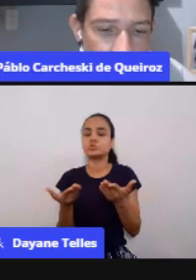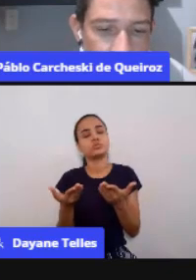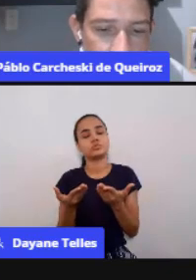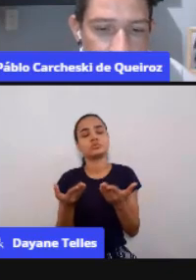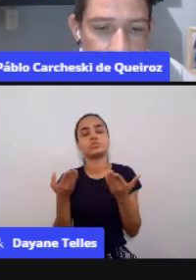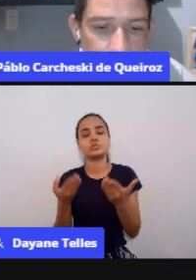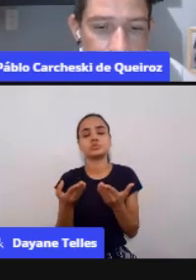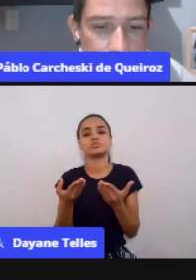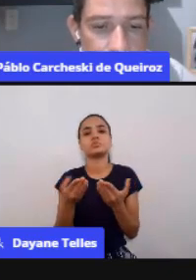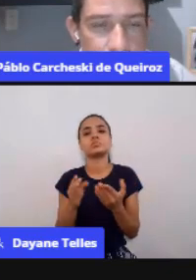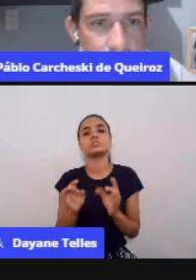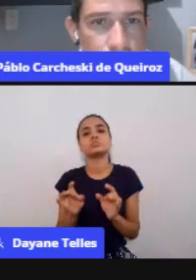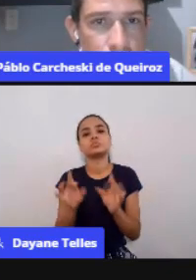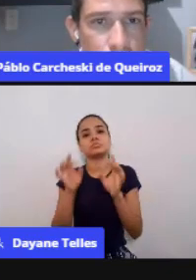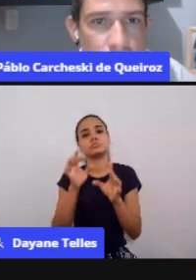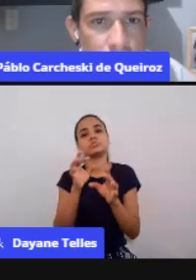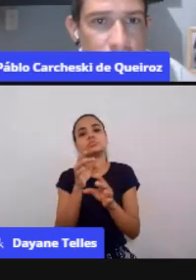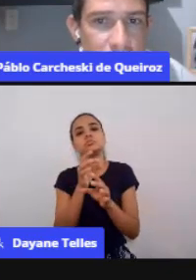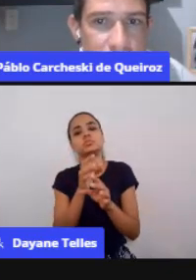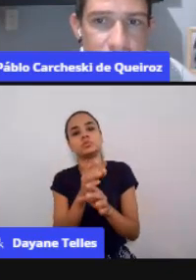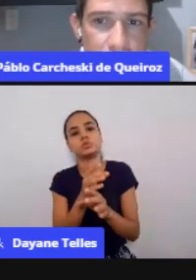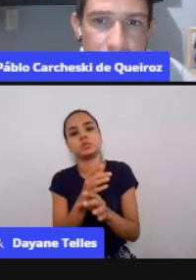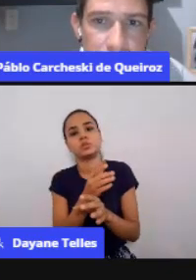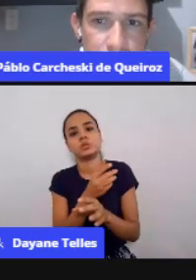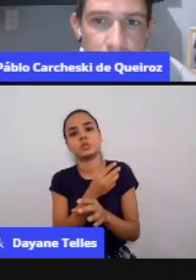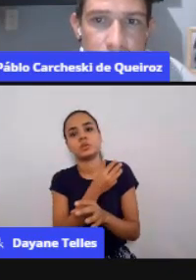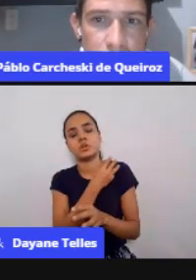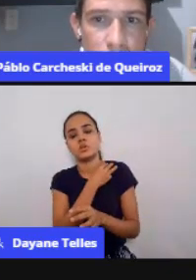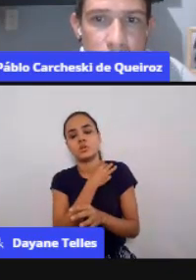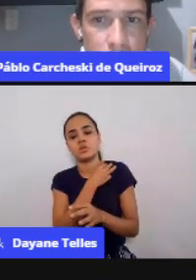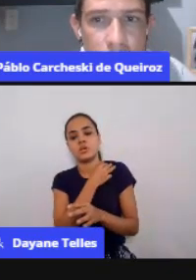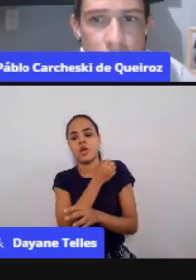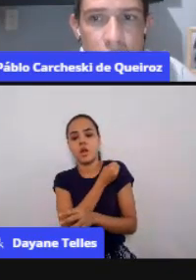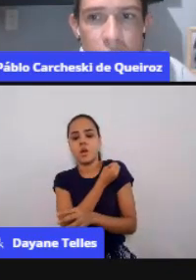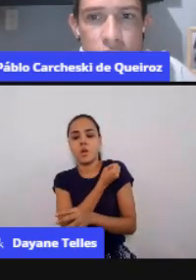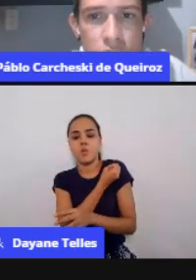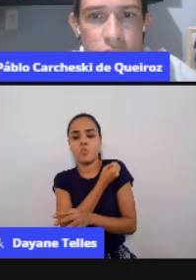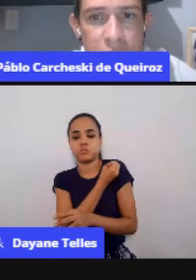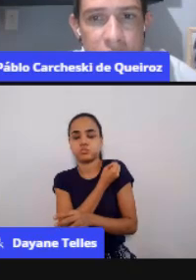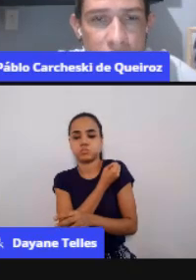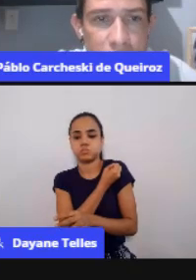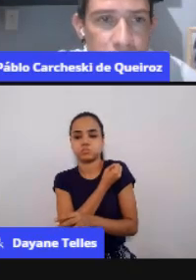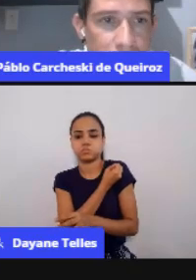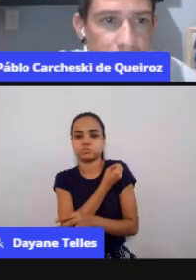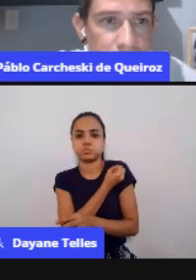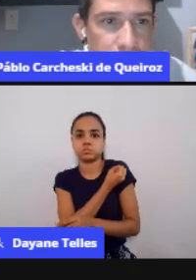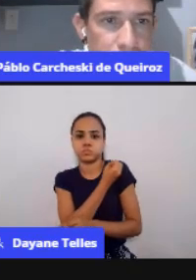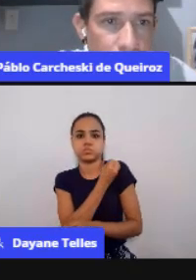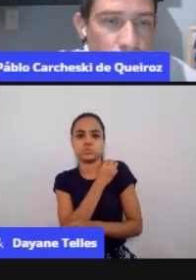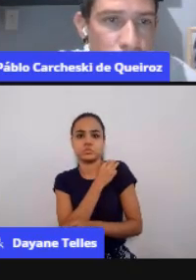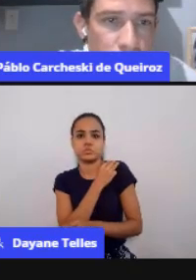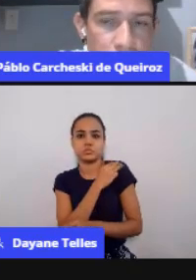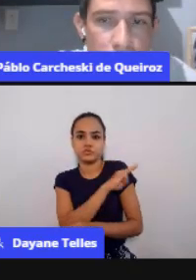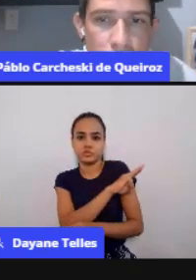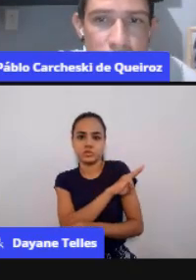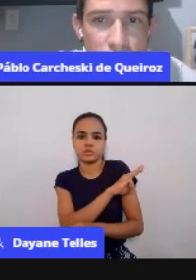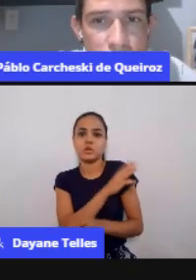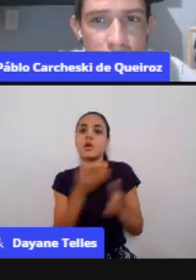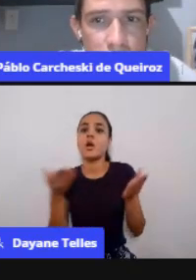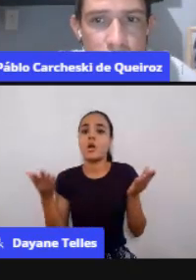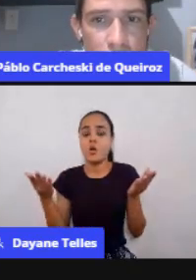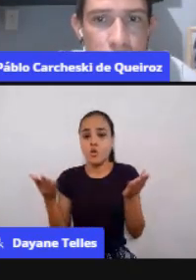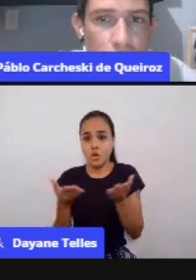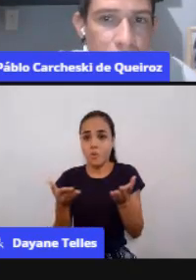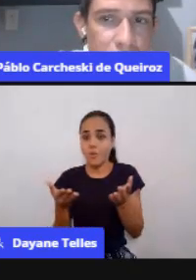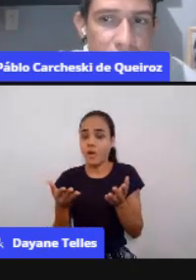consegue ver, né, desde lá dos anos iniciais também. Então aqui, especificamente para hoje, aqui para agora, a